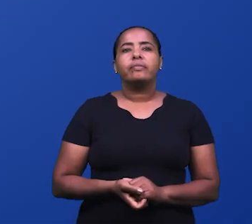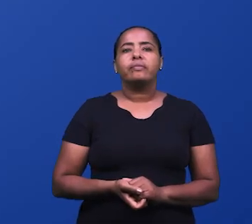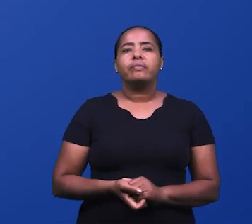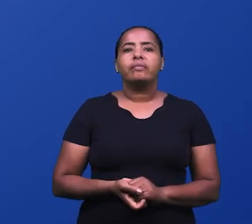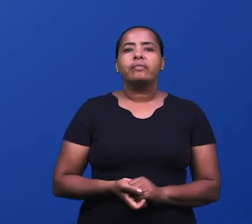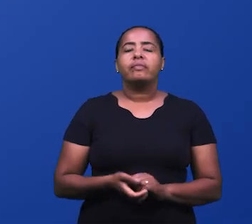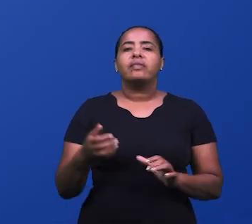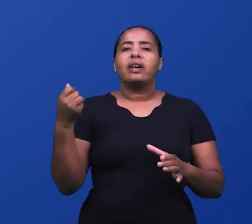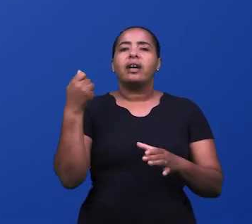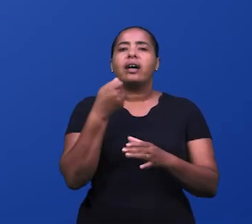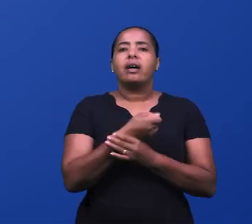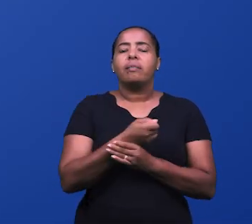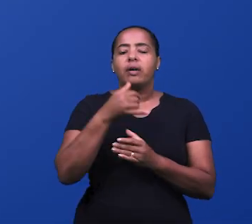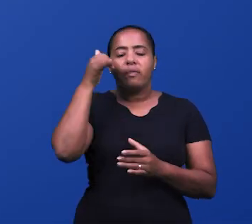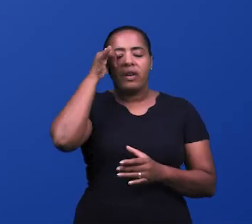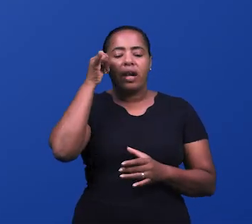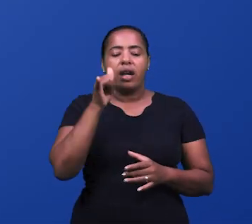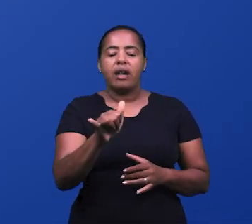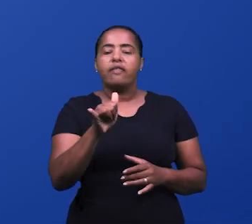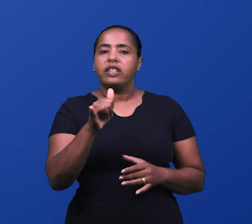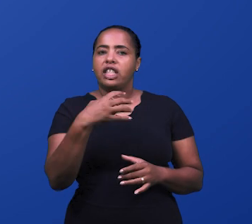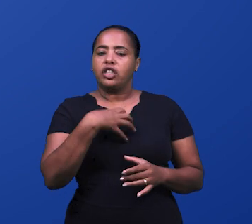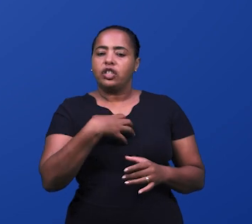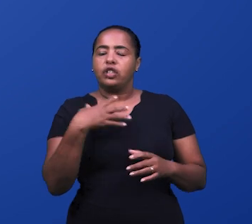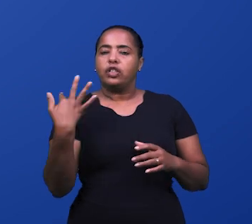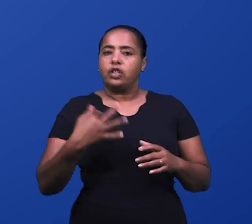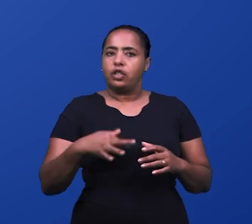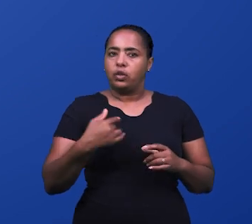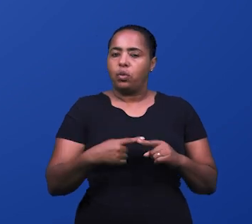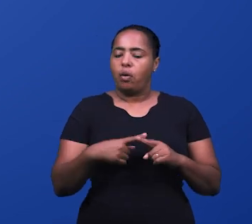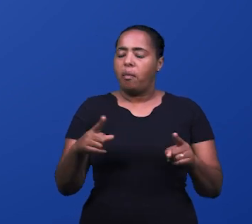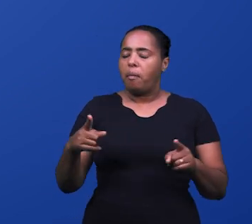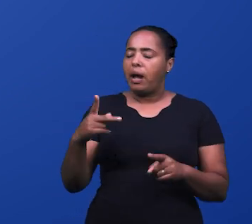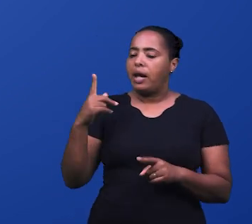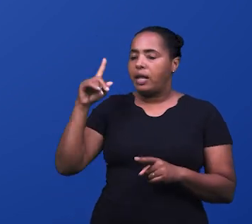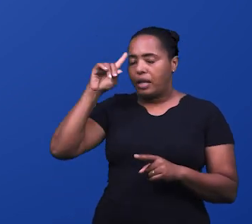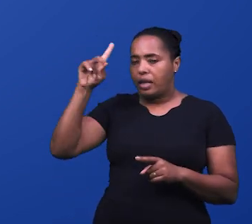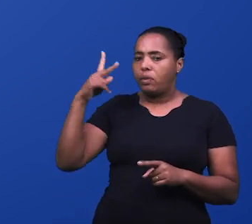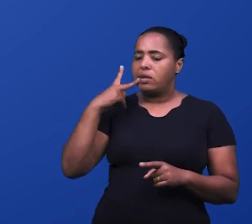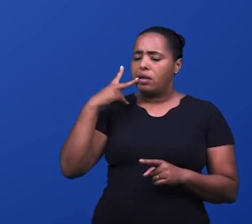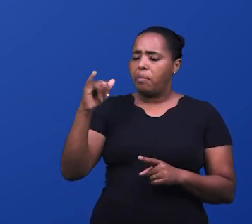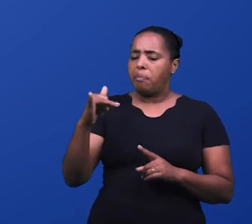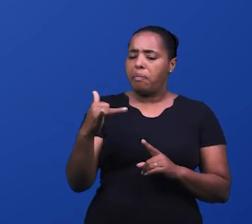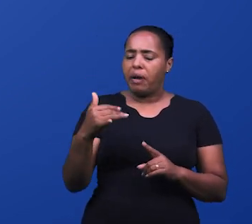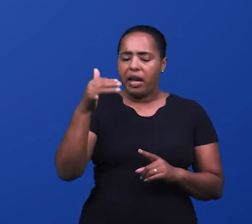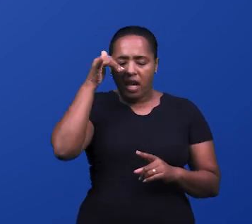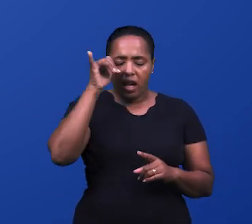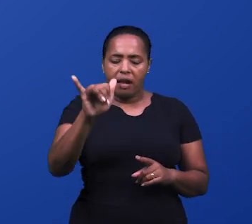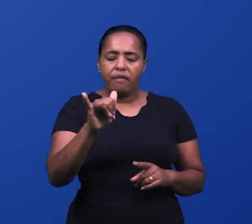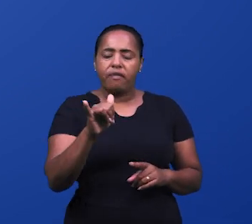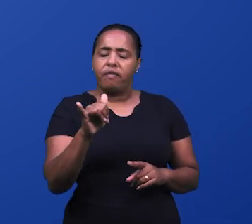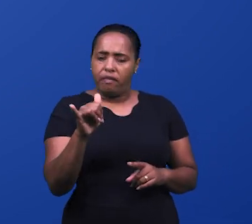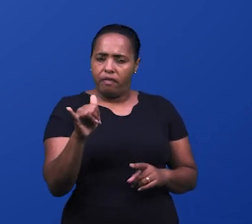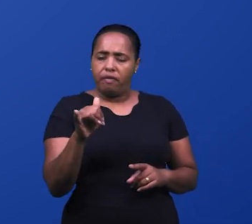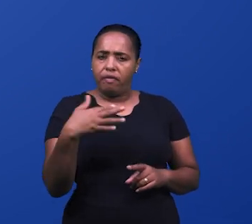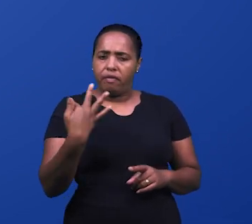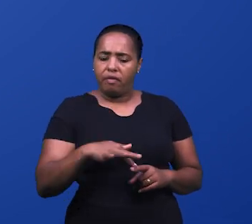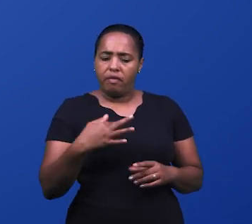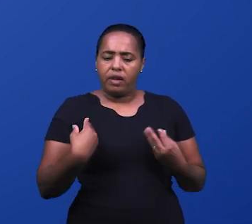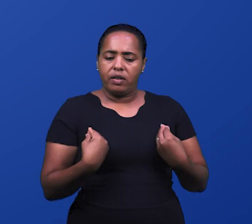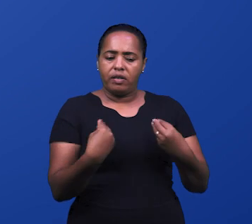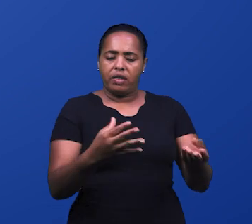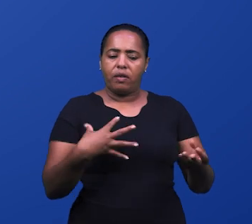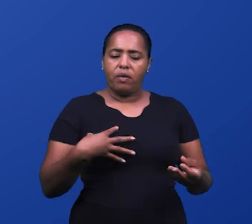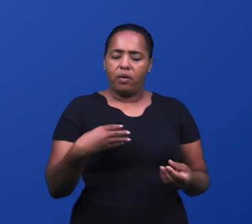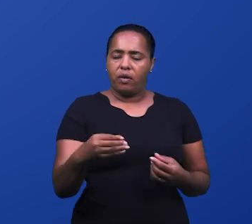Abraão ele foi poupado da sua dor, mas o próprio Deus Pai não pôde ser poupado da dor de entregar o seu filho em